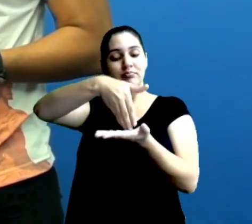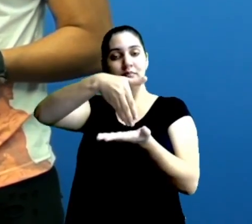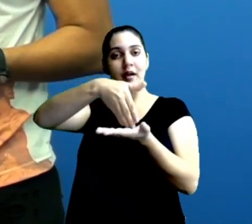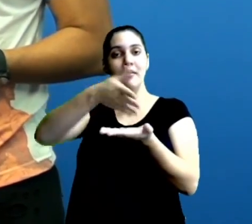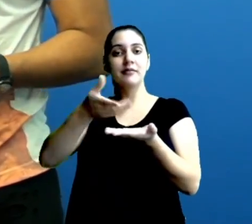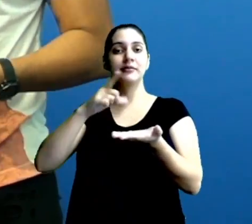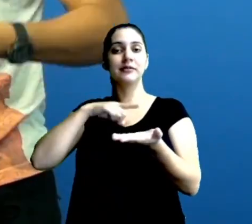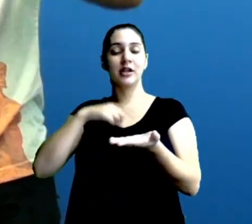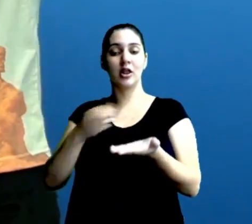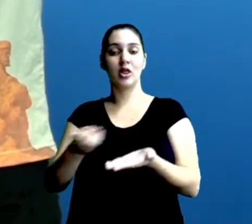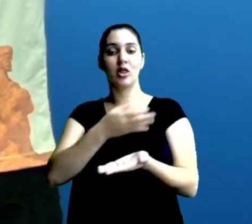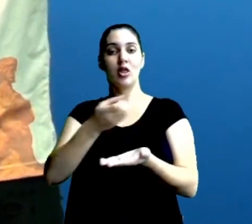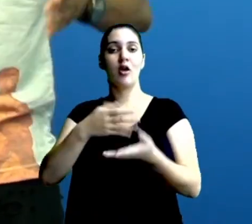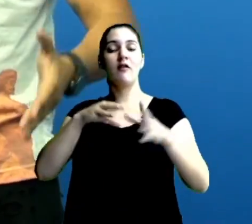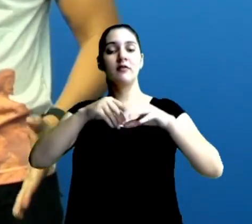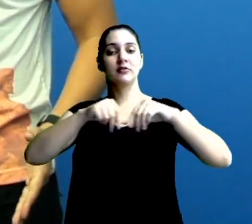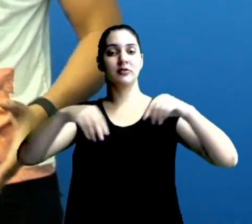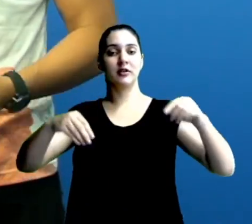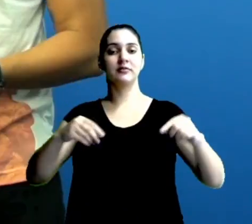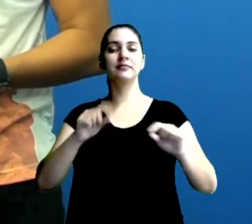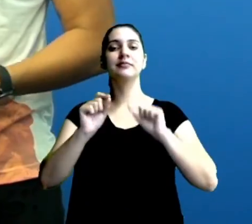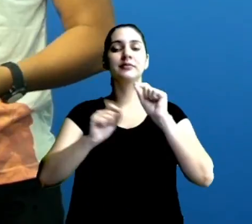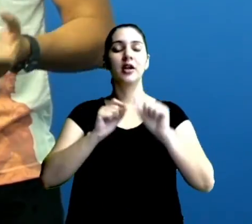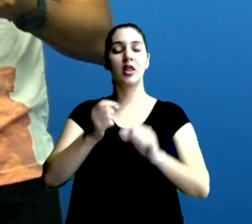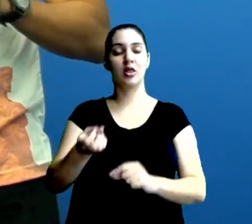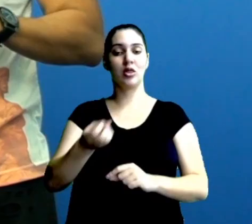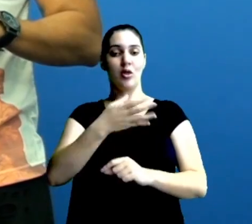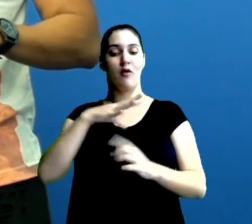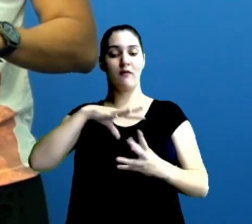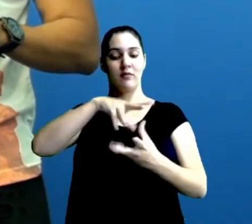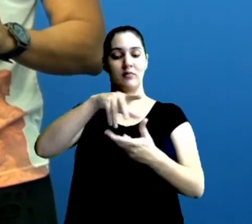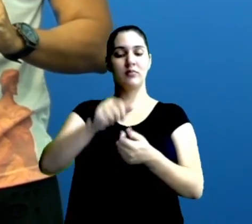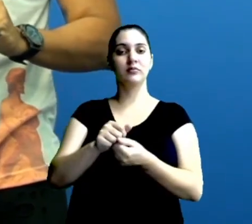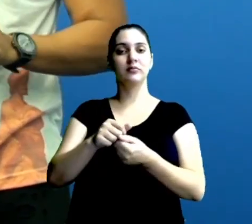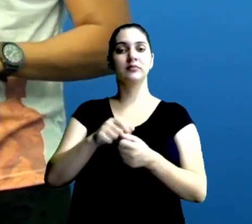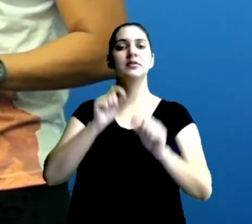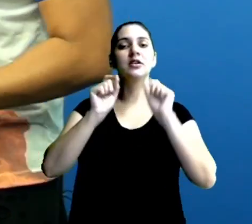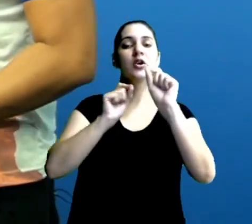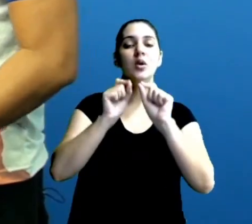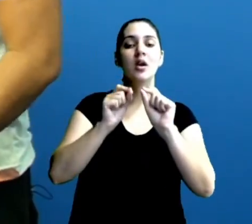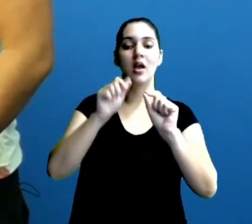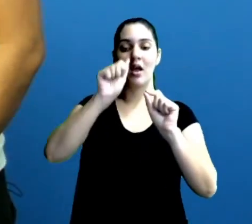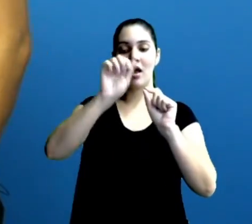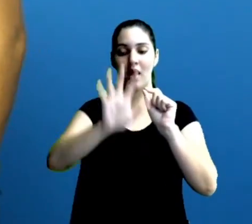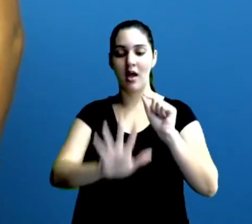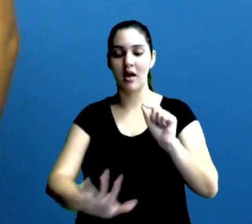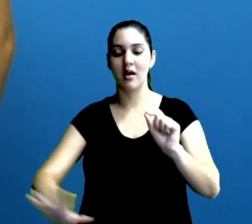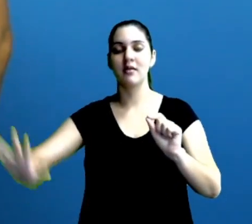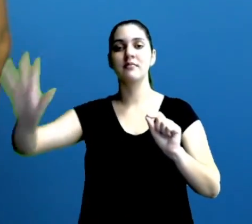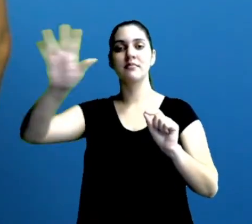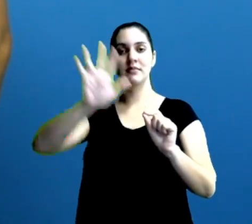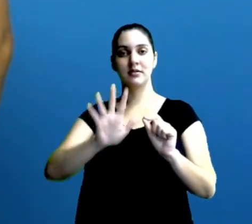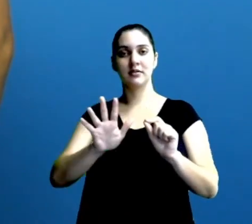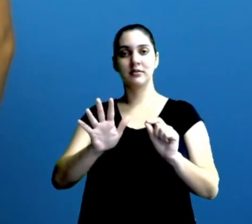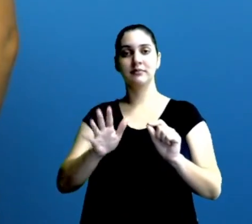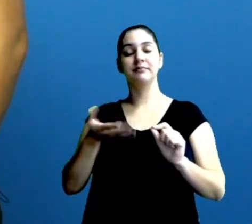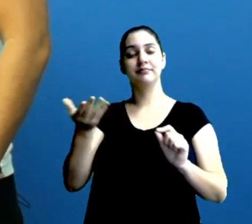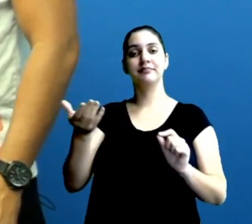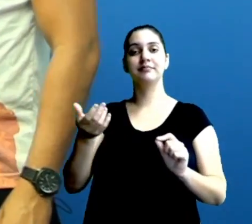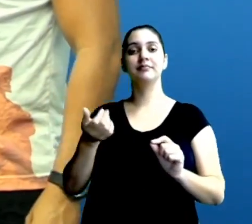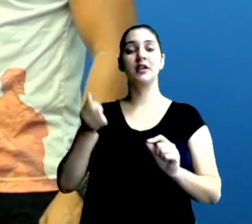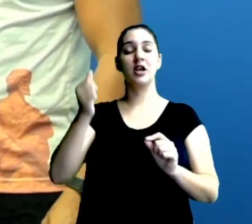Novo Mundo, que é a América. Só que Colombo, até então, ele vai, chega à